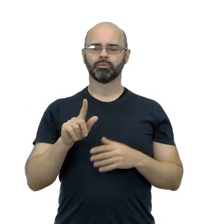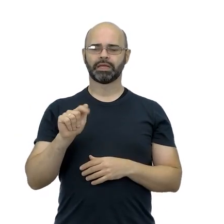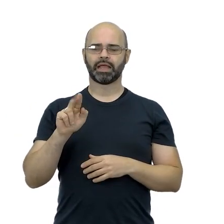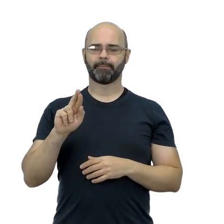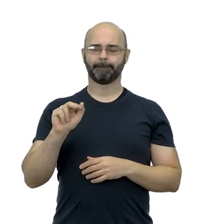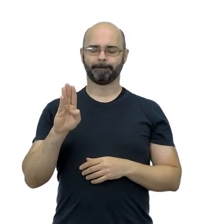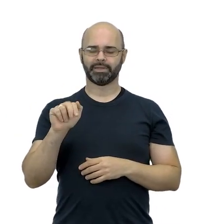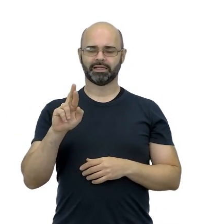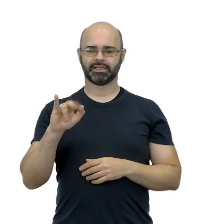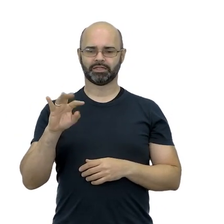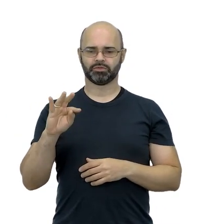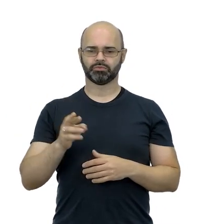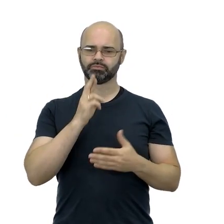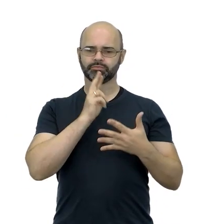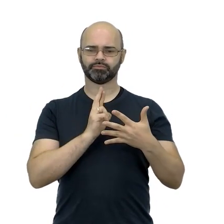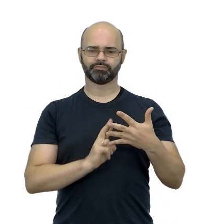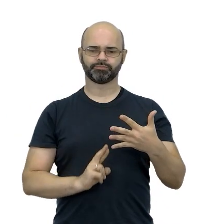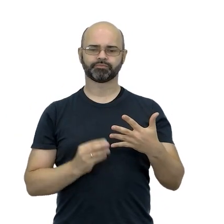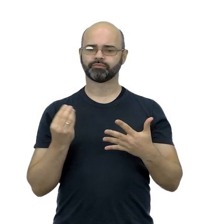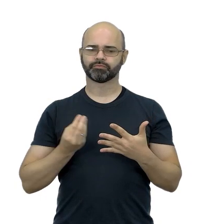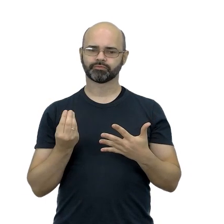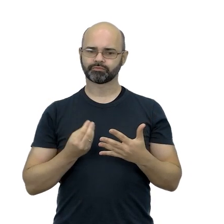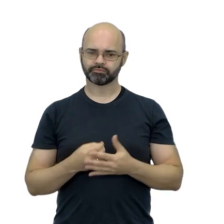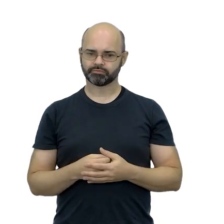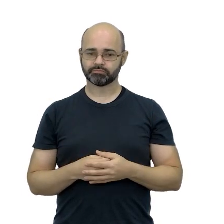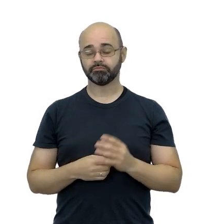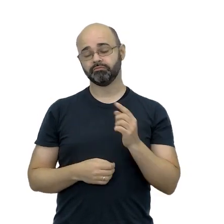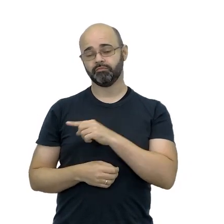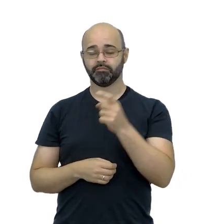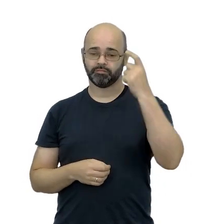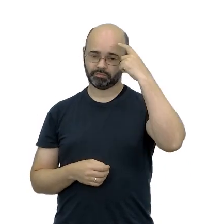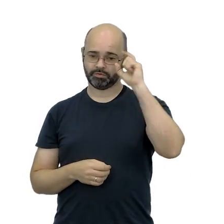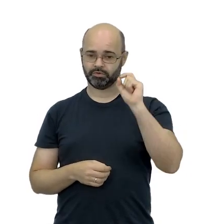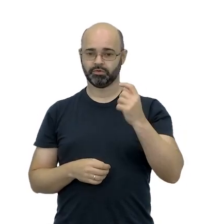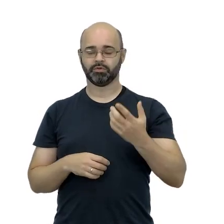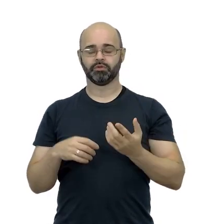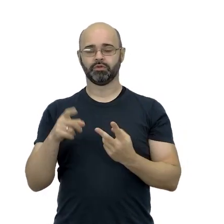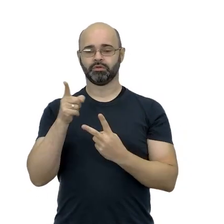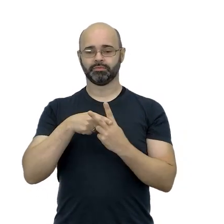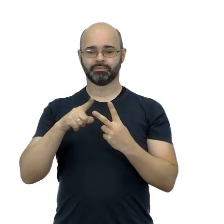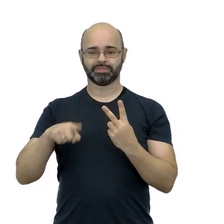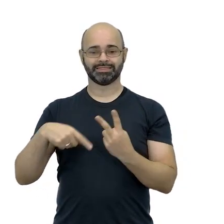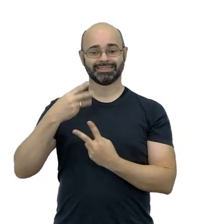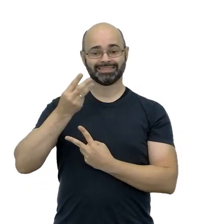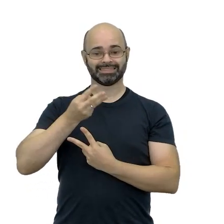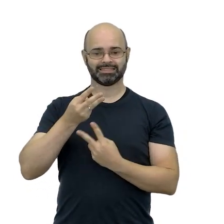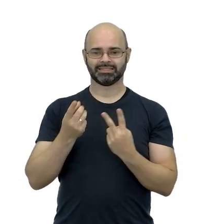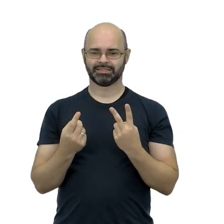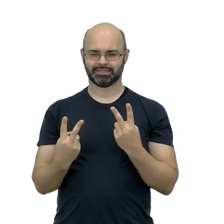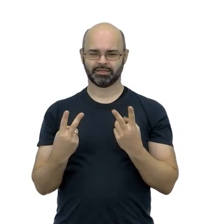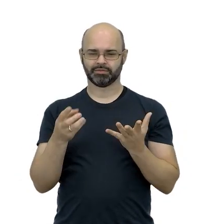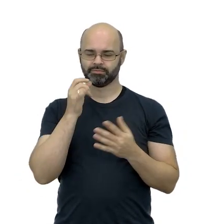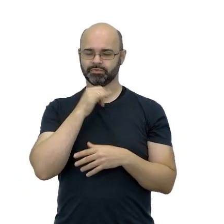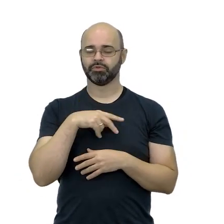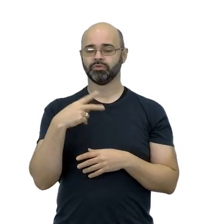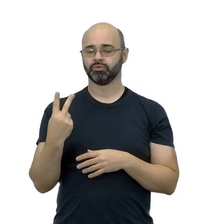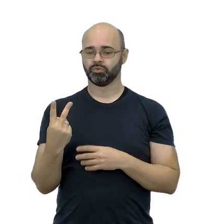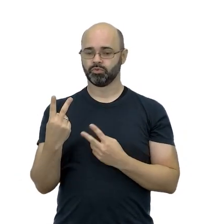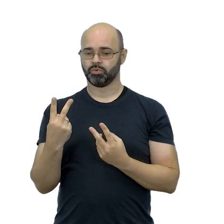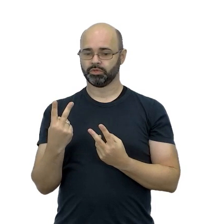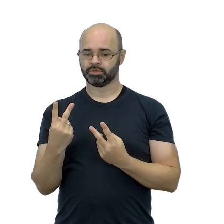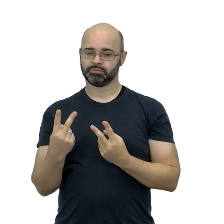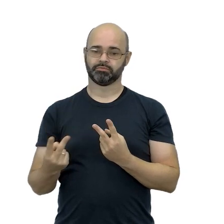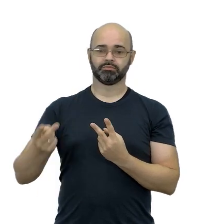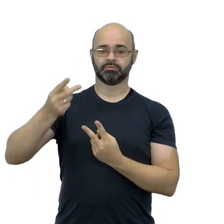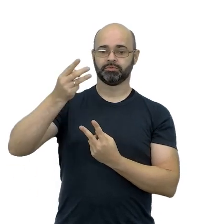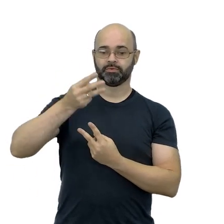seria a resposta? É fácil para o nosso aluno. Basta ele pensar o quê? Que a raiz cúbica de 13, 2 elevado ao cubo dá 8,